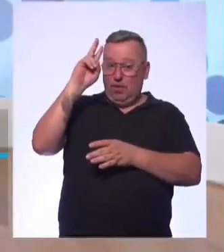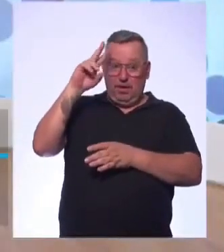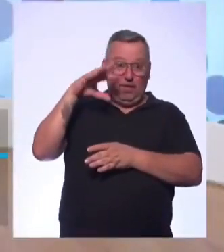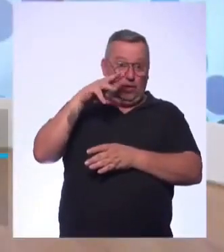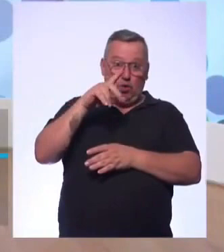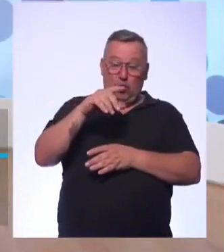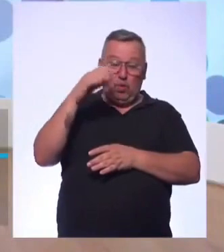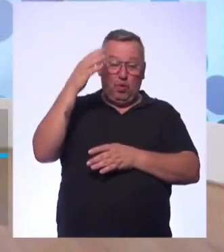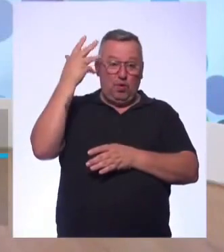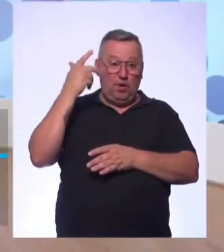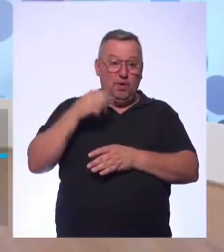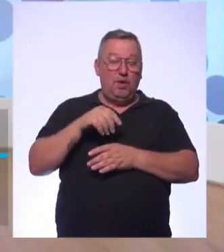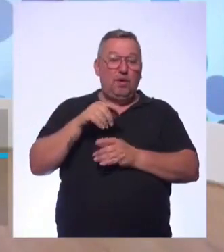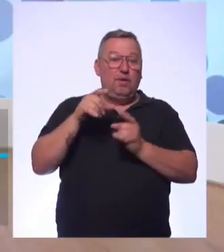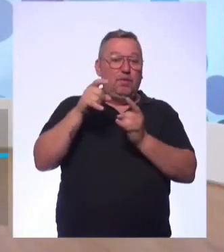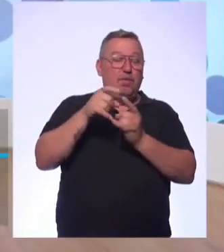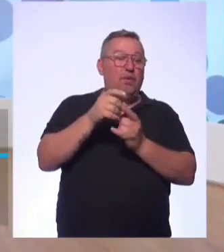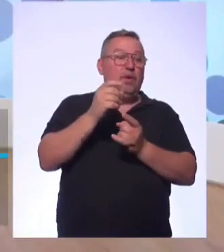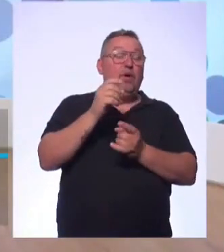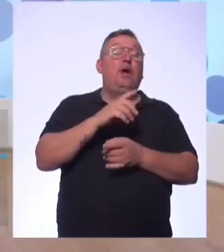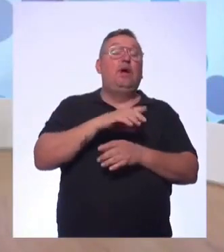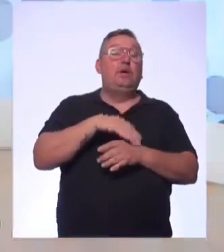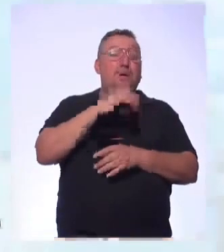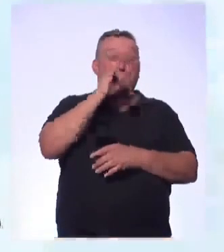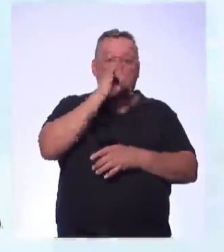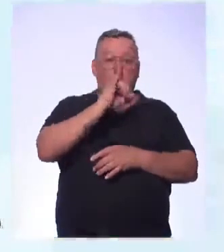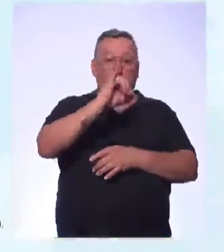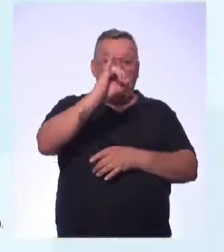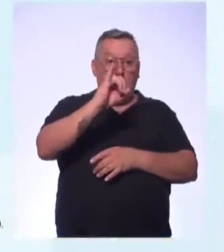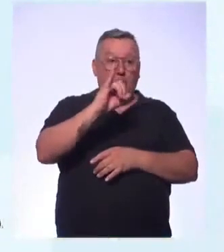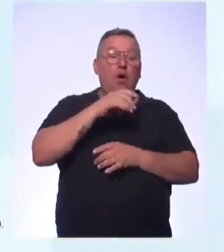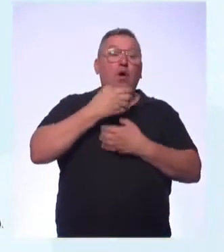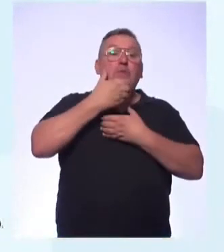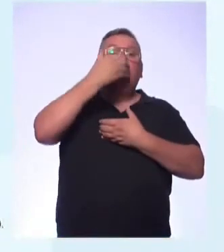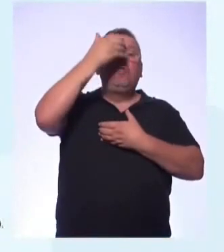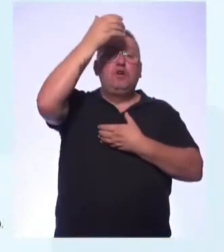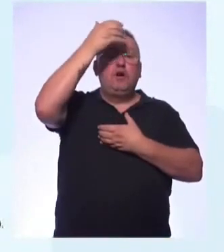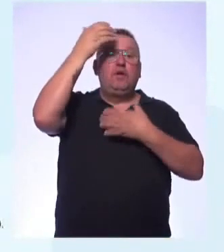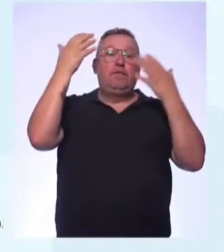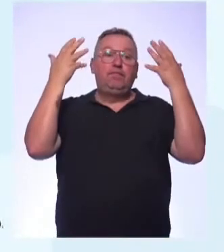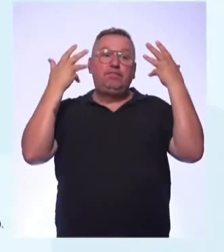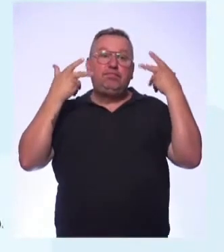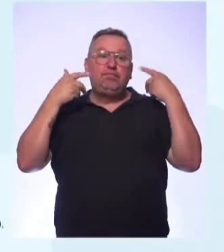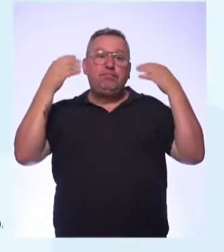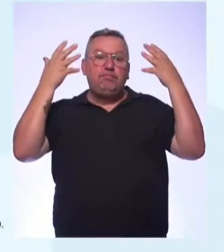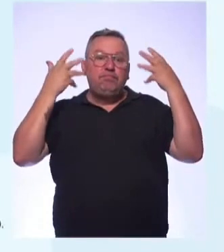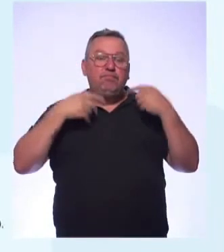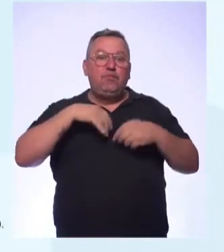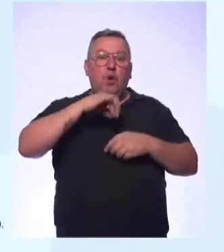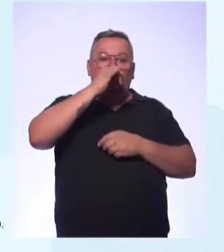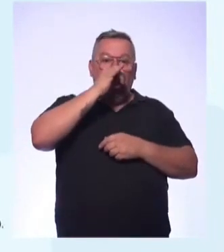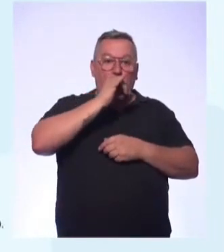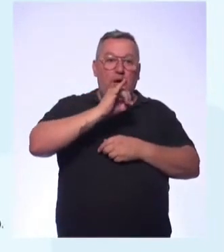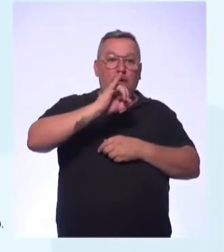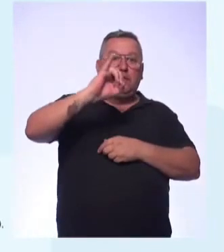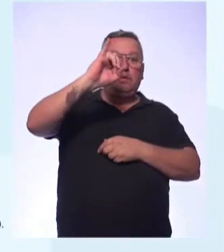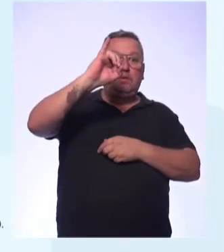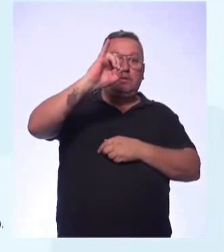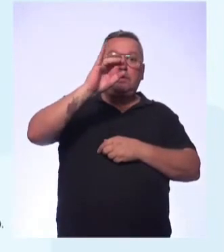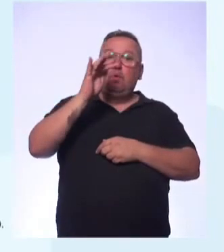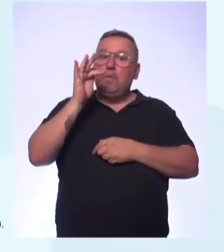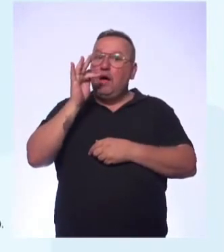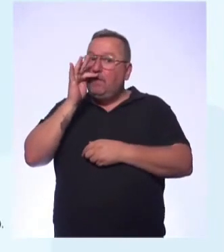os bichos, mas é o rinoceronte. Então, temos aí uma girafa, um leão, um rinoceronte e uma